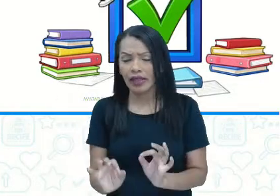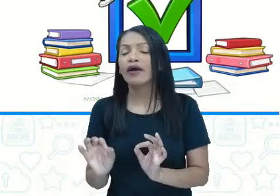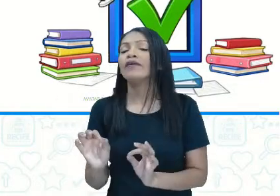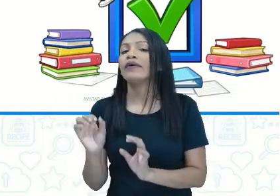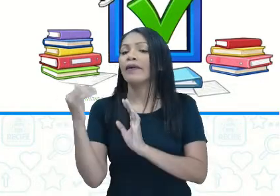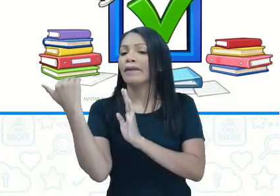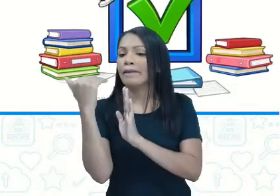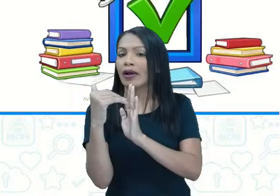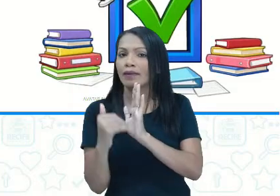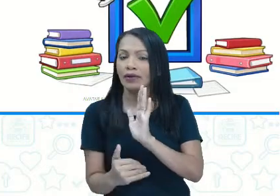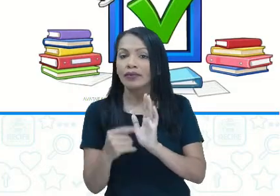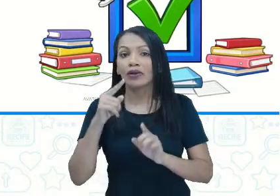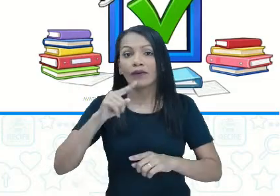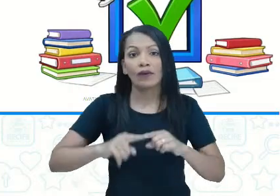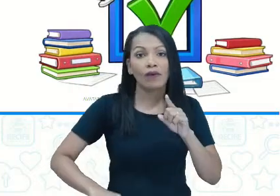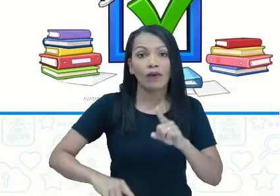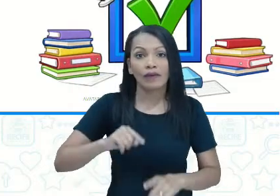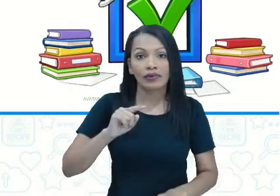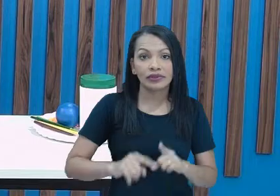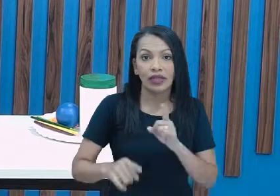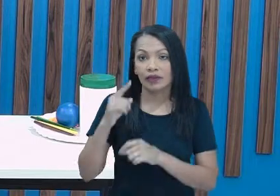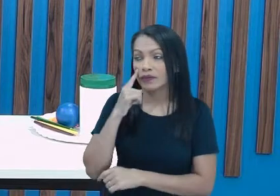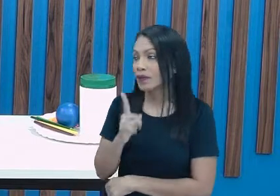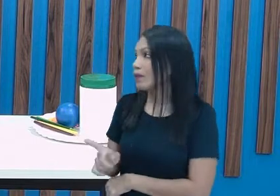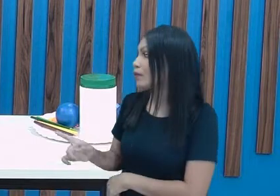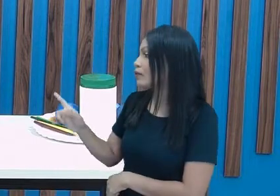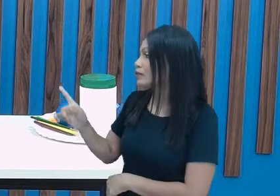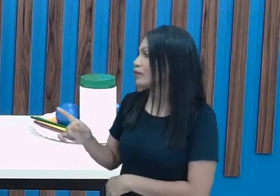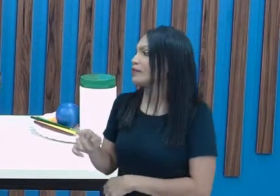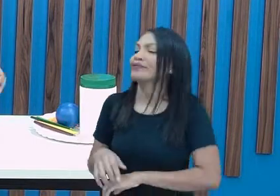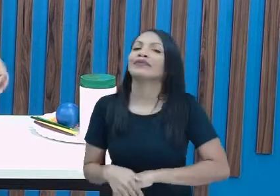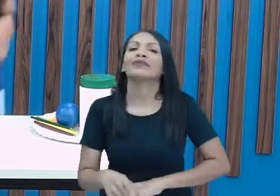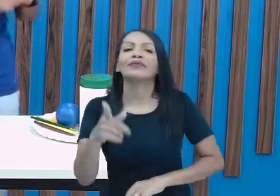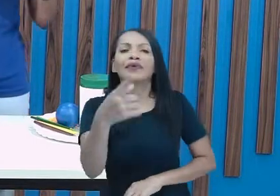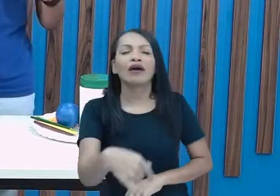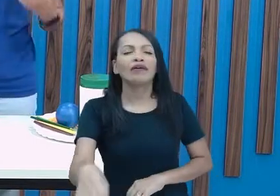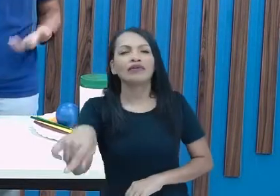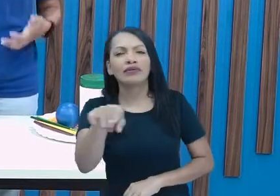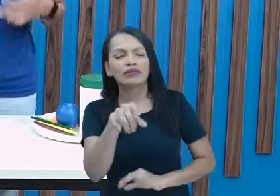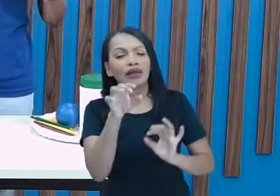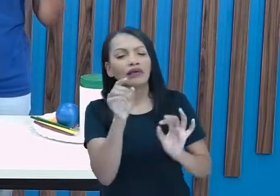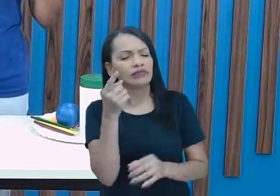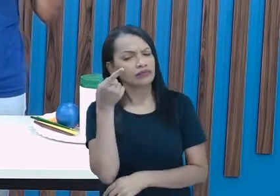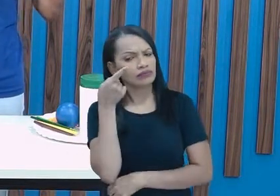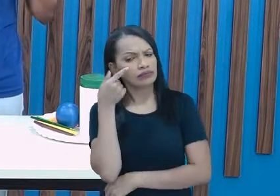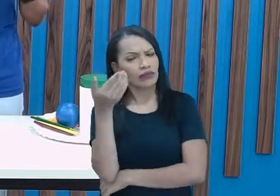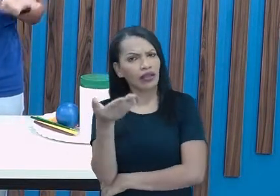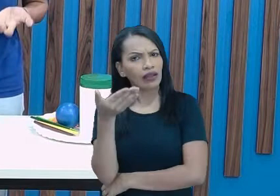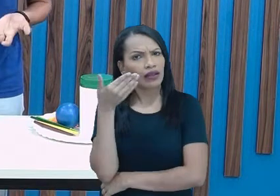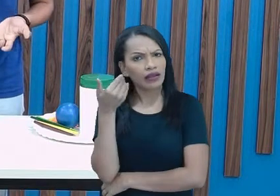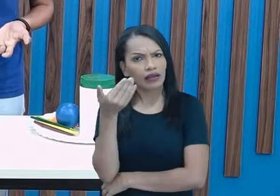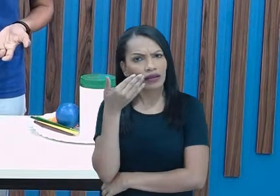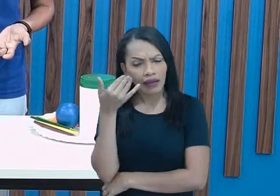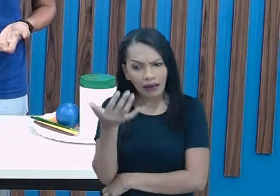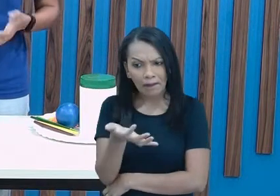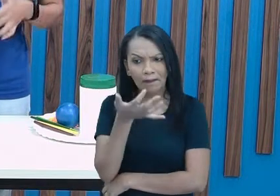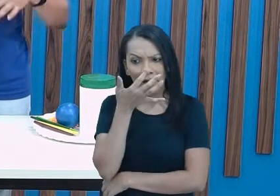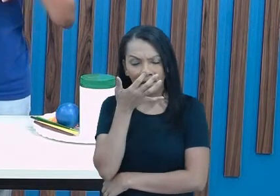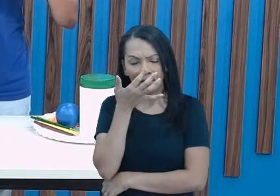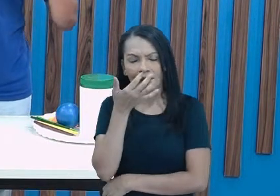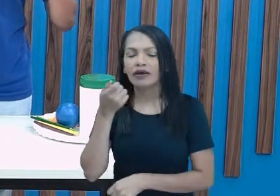de contagem com esses objetos que eu trouxe aqui na mesa, tá? Para vocês observarem e fazer o processo da